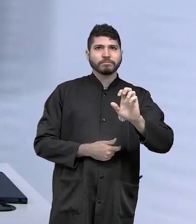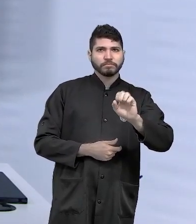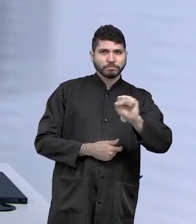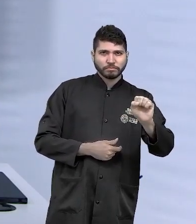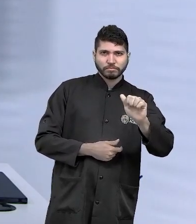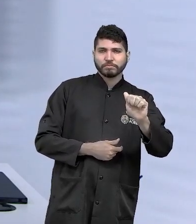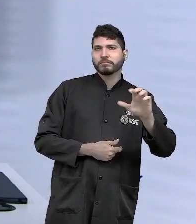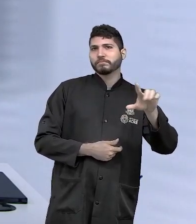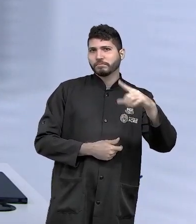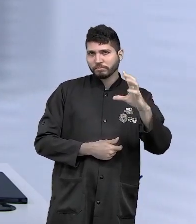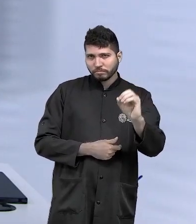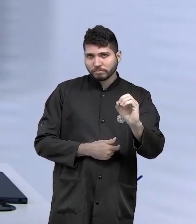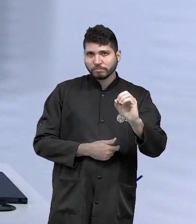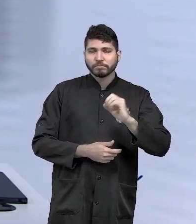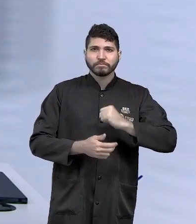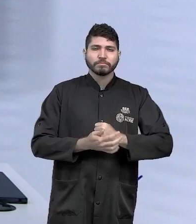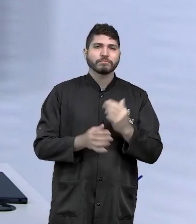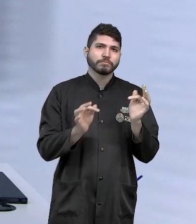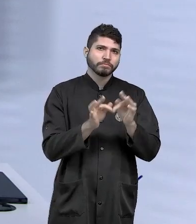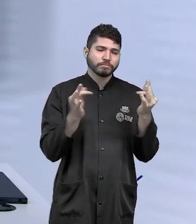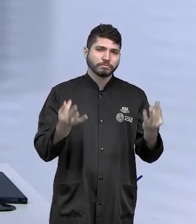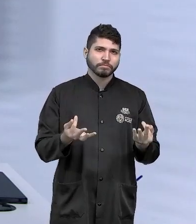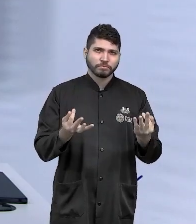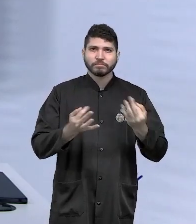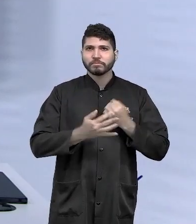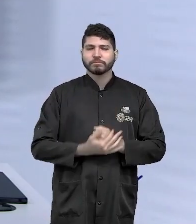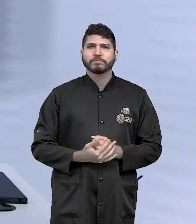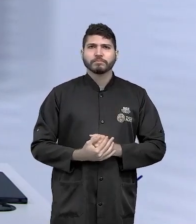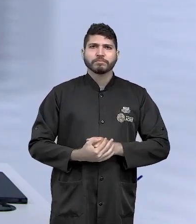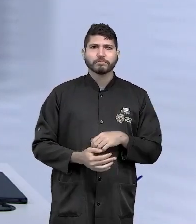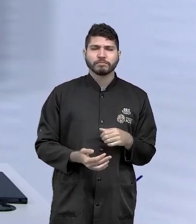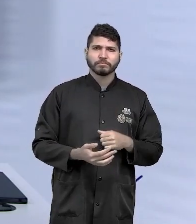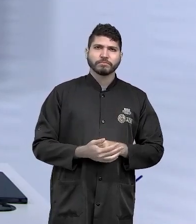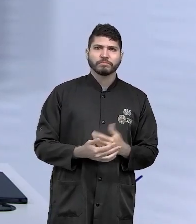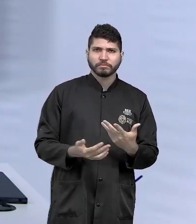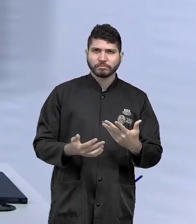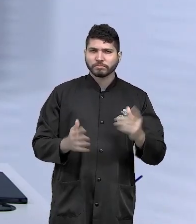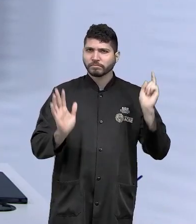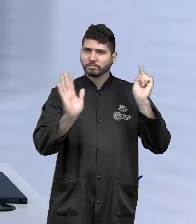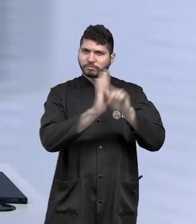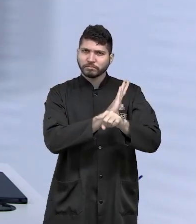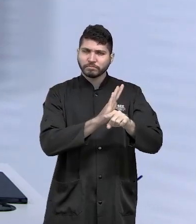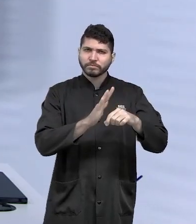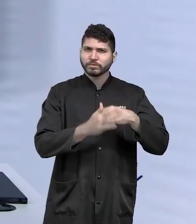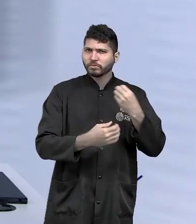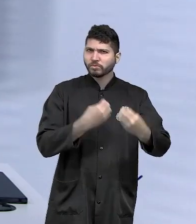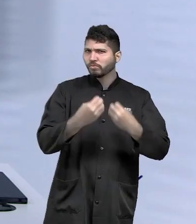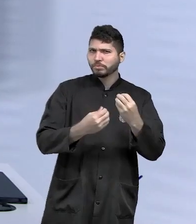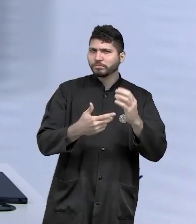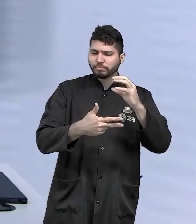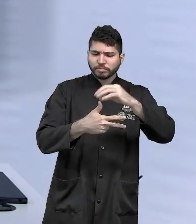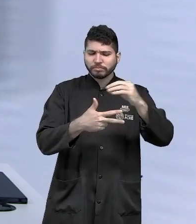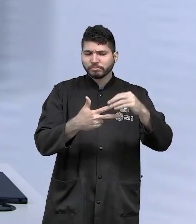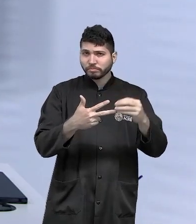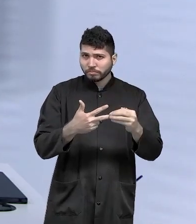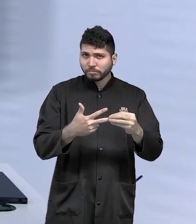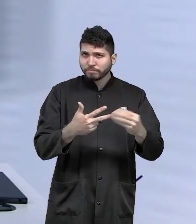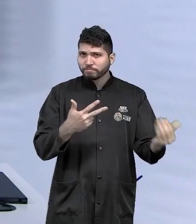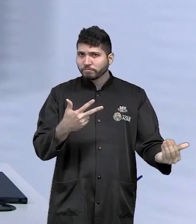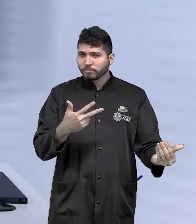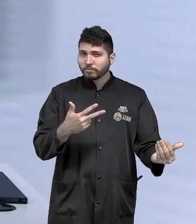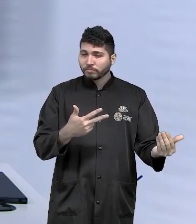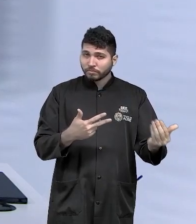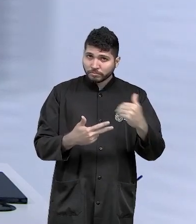a gente vai abordar aqui de maneira bem simples para você, estudante, a ideia de questões. Como é que essa questão é cobrada no Enem, tá bom? Não esqueça de estudar